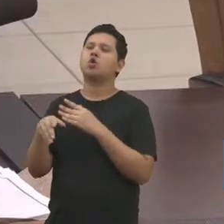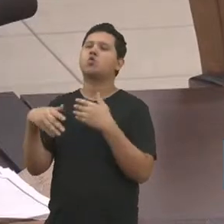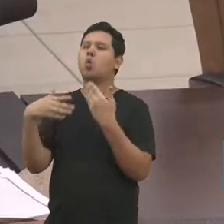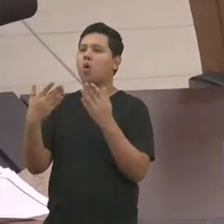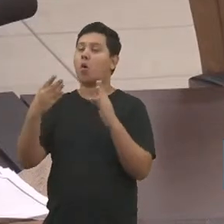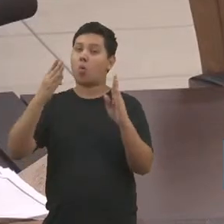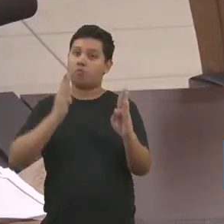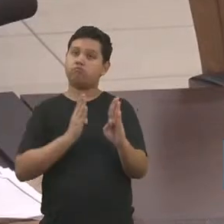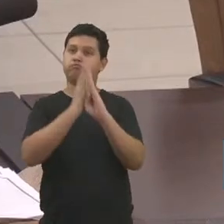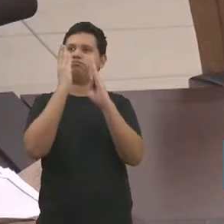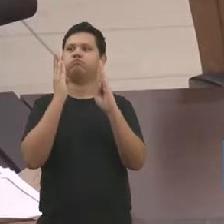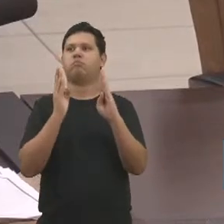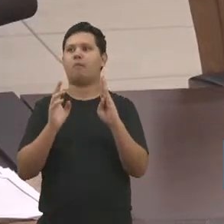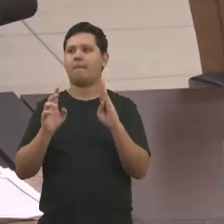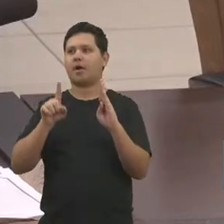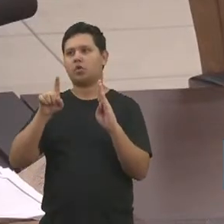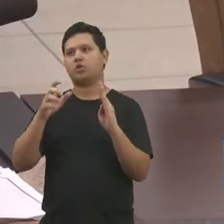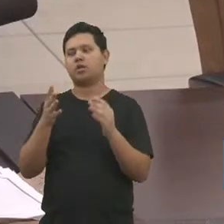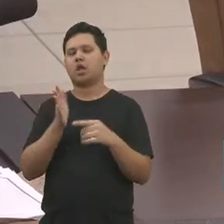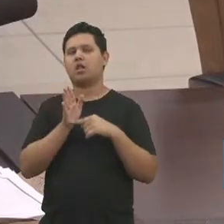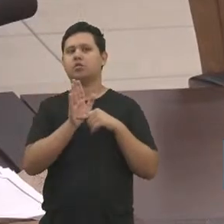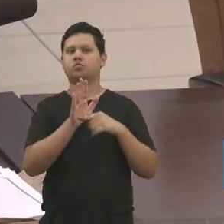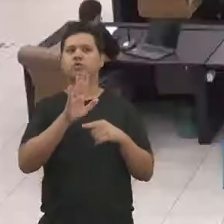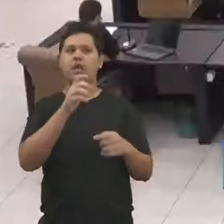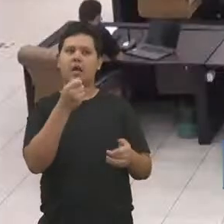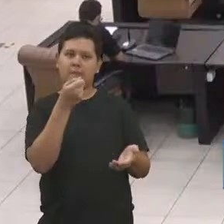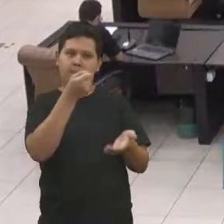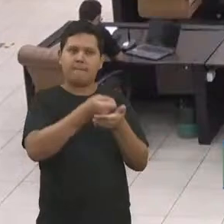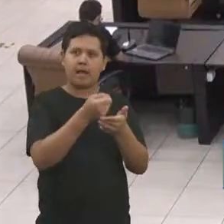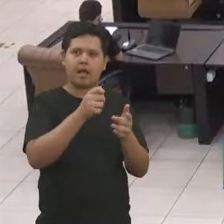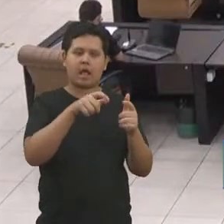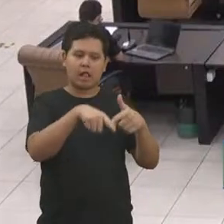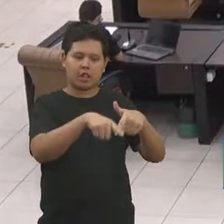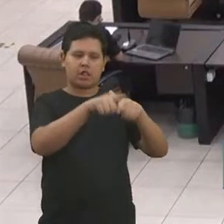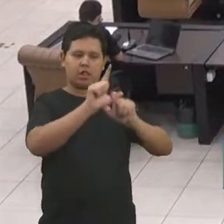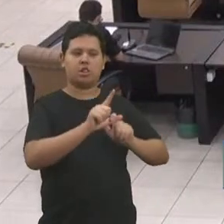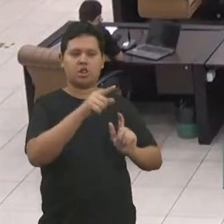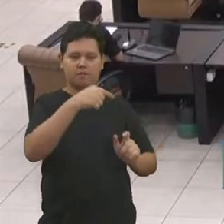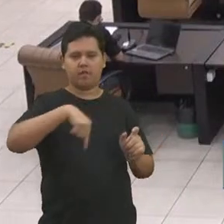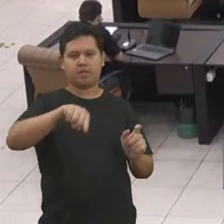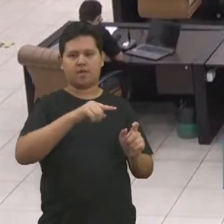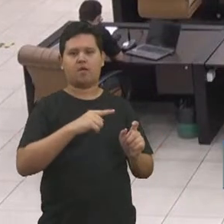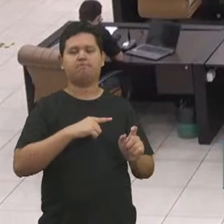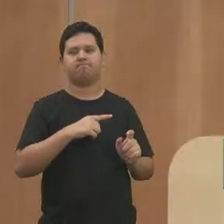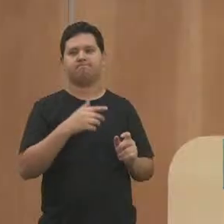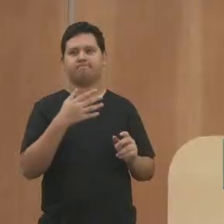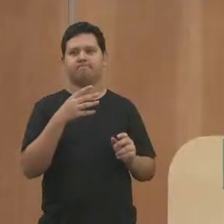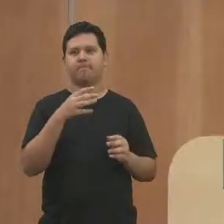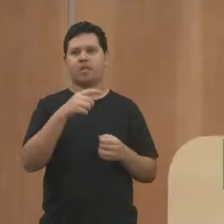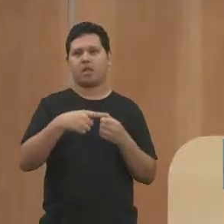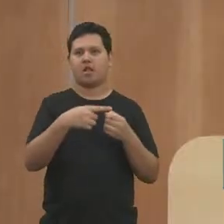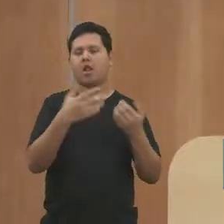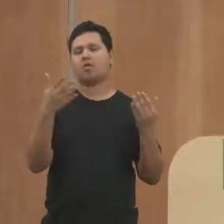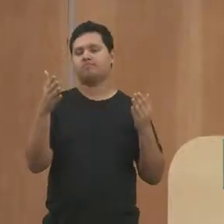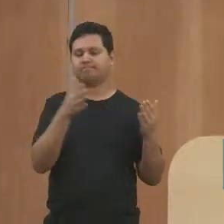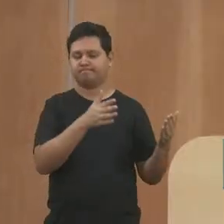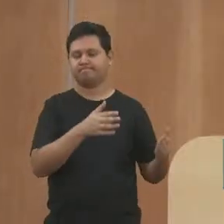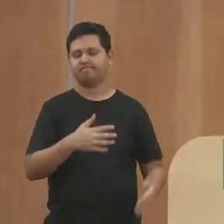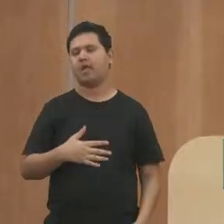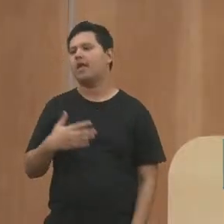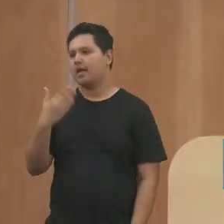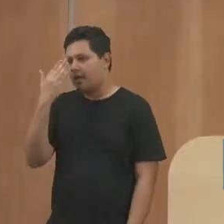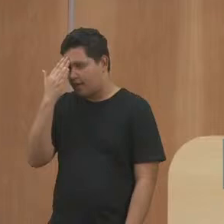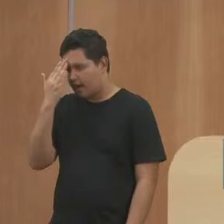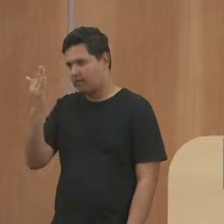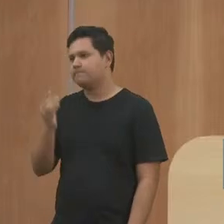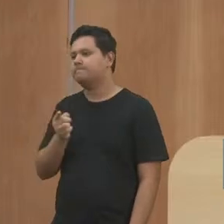redução dessa dívida que existe no município? Primeiramente, agradeço o vereador Hernani, me coloco à disposição. Acho